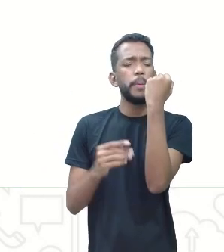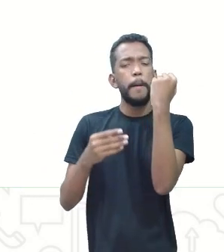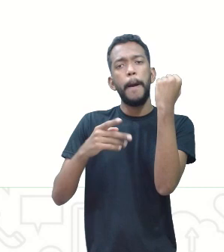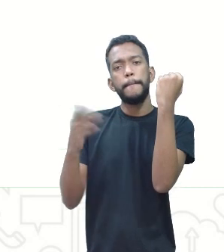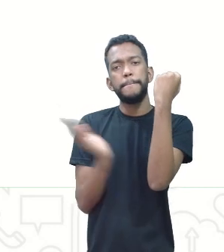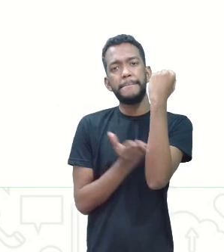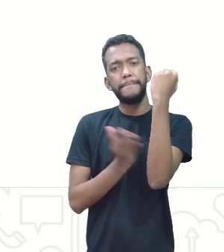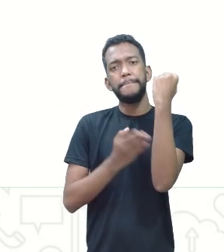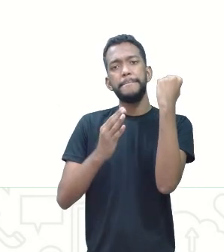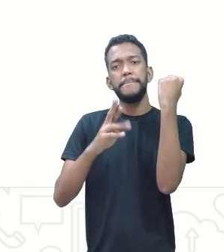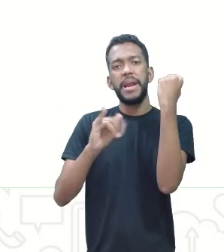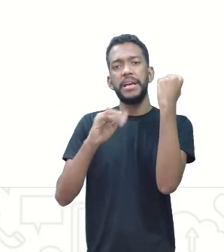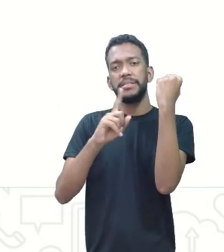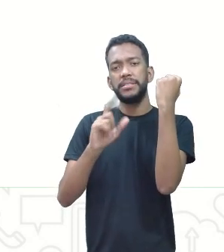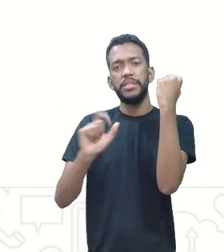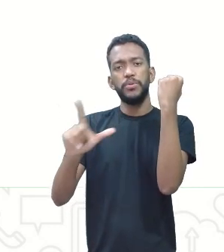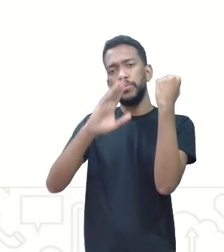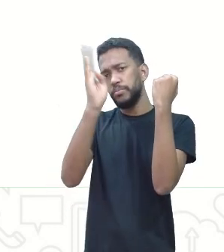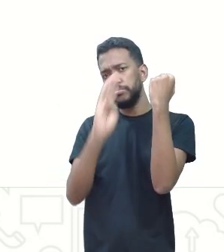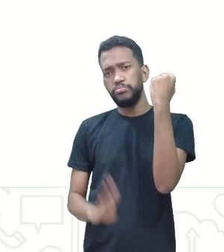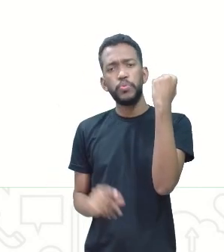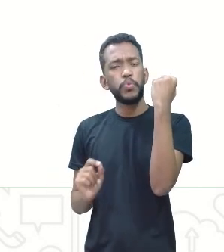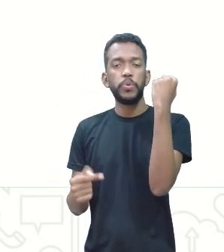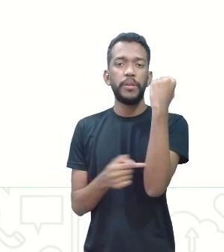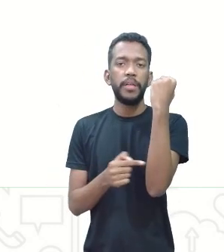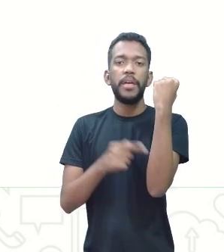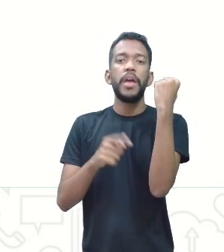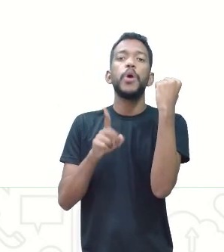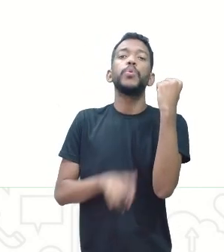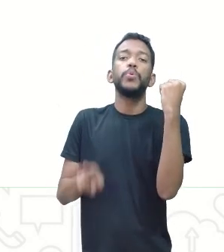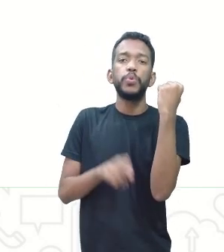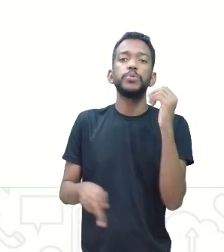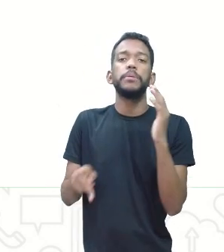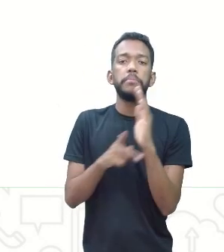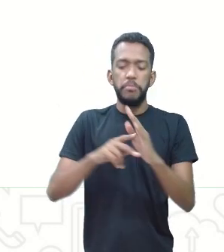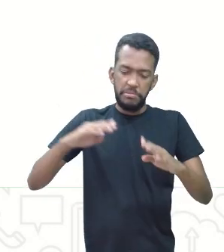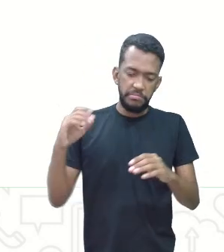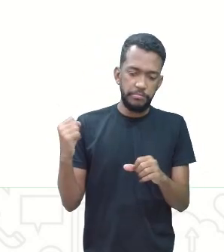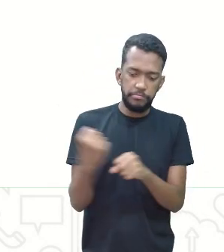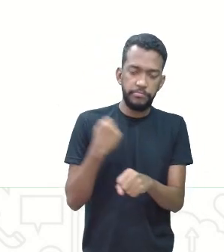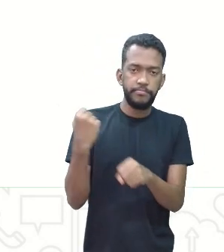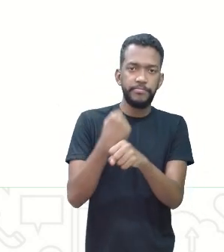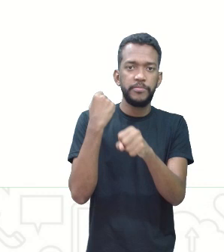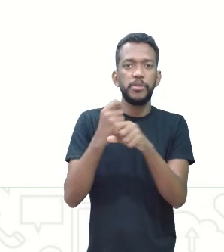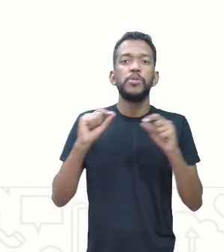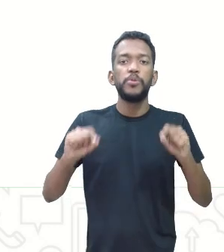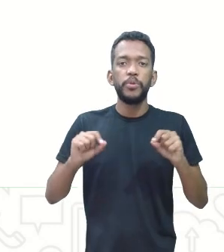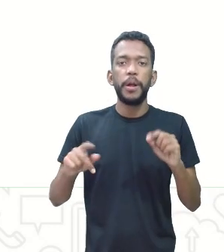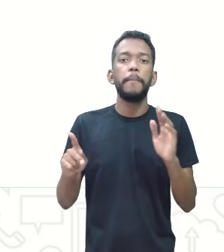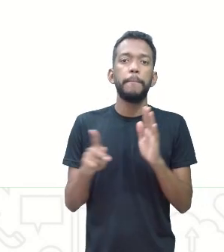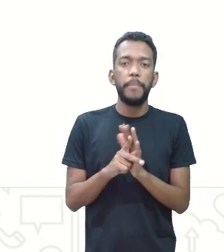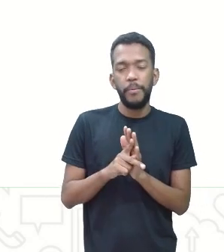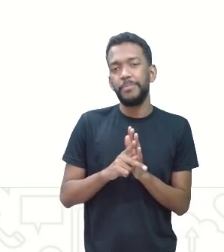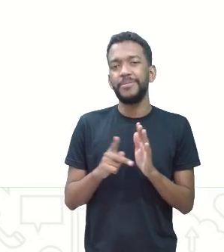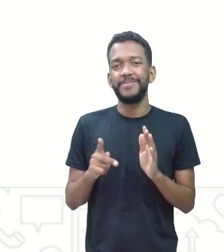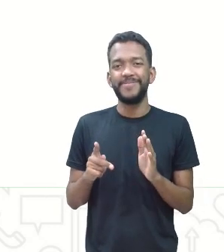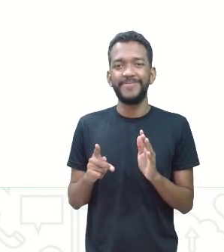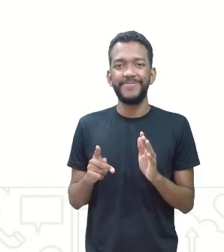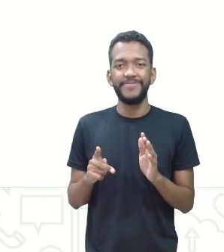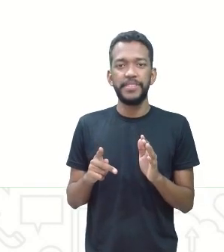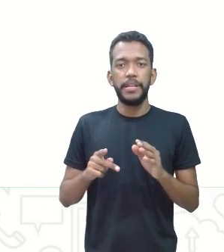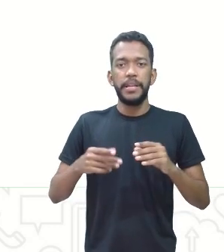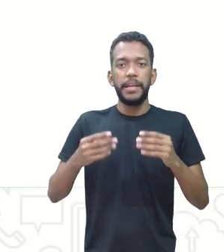de tintura, né, para tecidos, para a fabricação de embarcações, de móveis, né, até mesmo de casas, né?